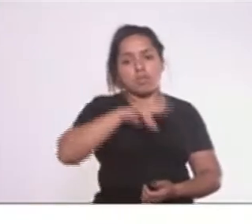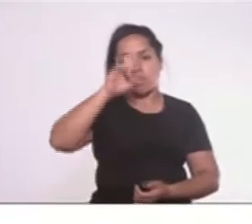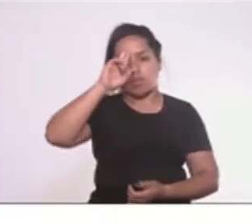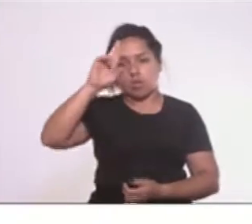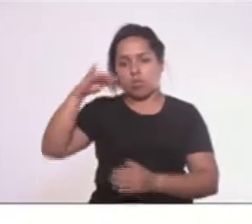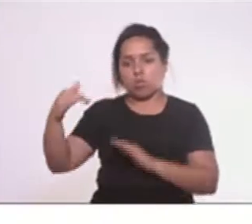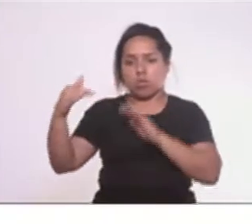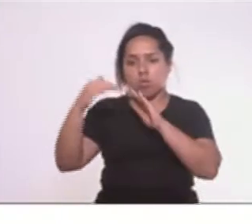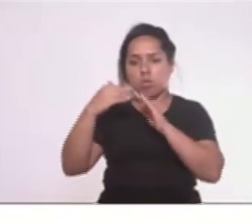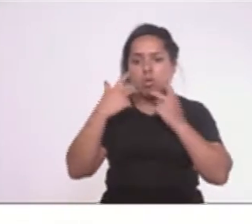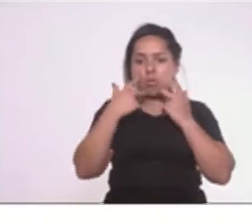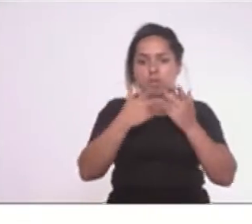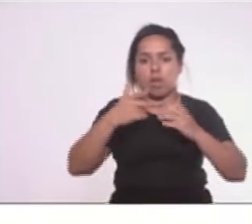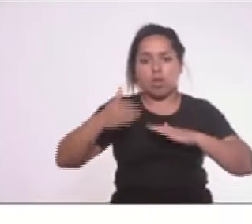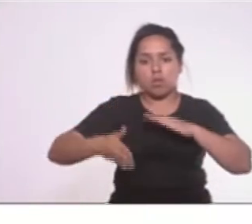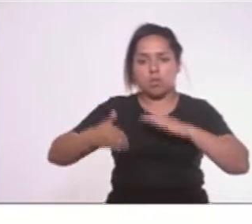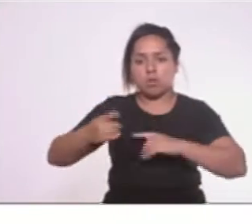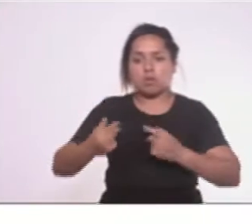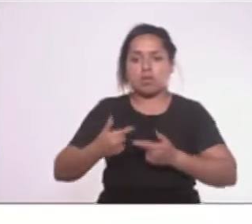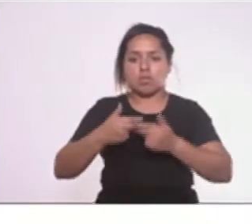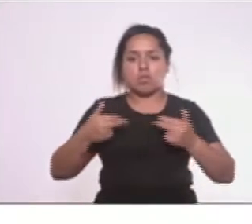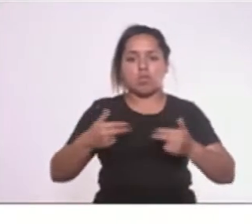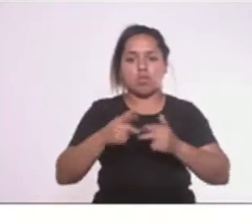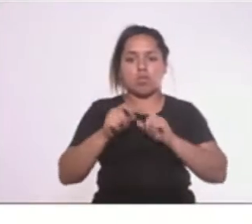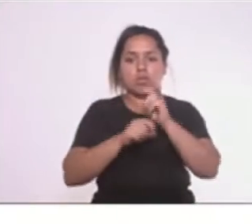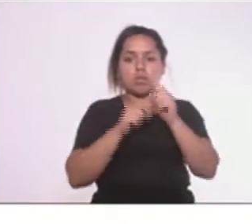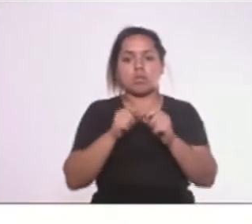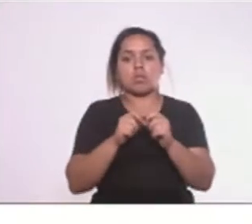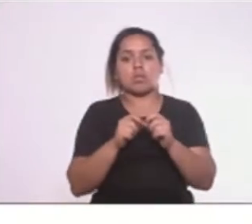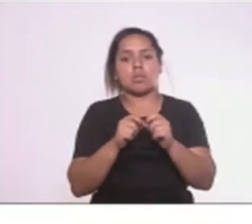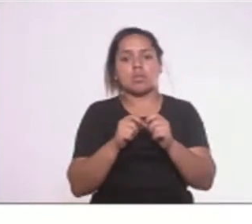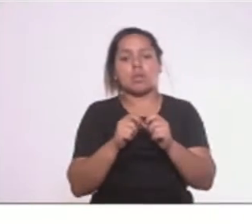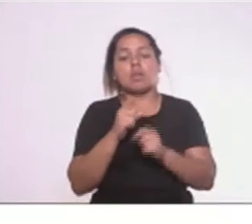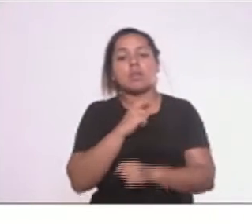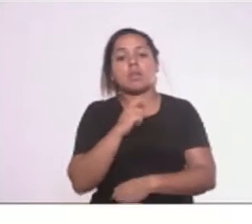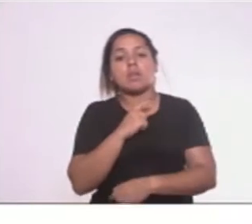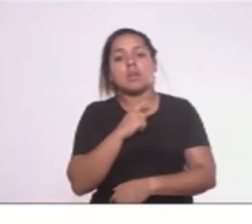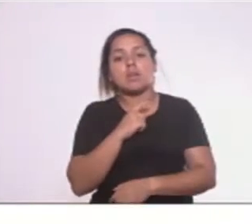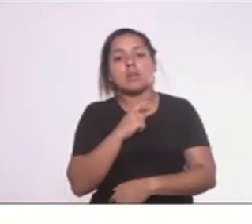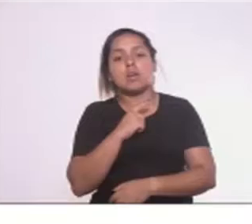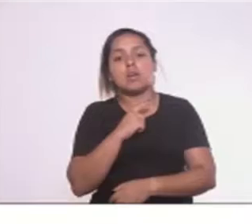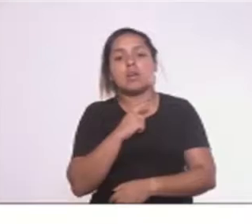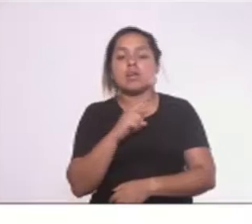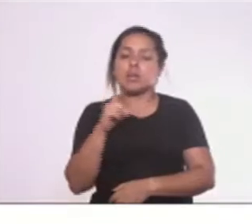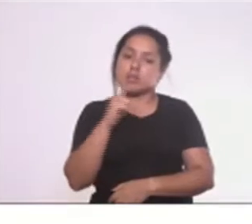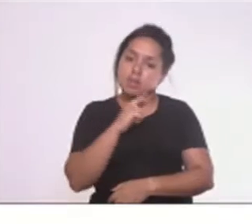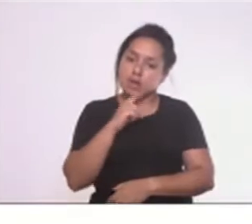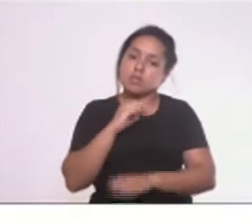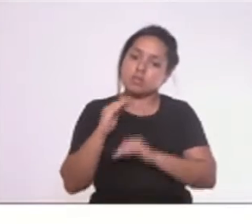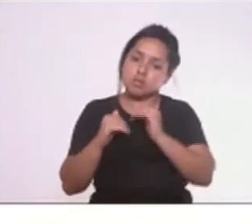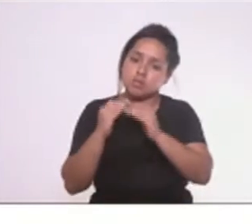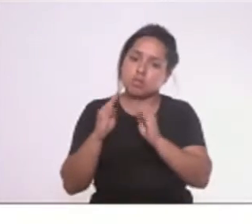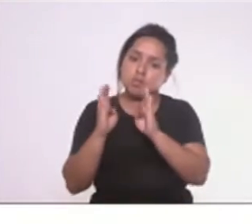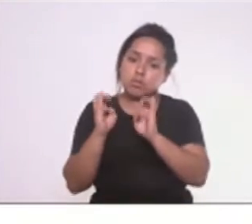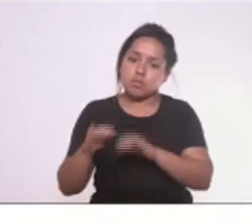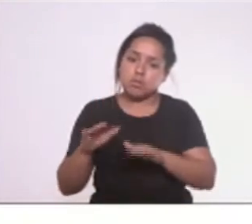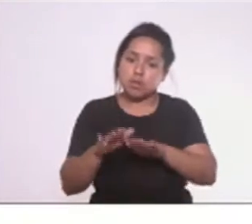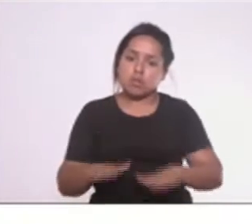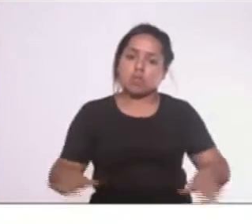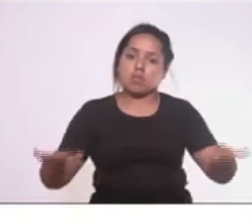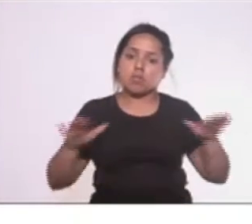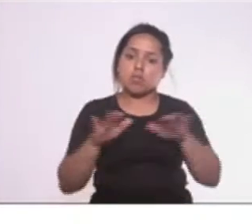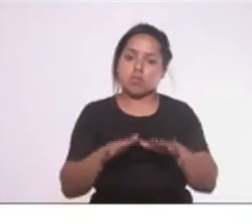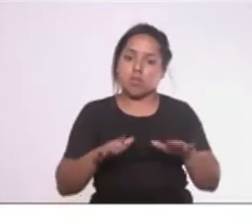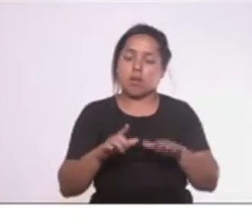na contemporaneidade economistas como Mauro Osório, como Bruno Sobral. Então, e ter o Fórum de Desenvolvimento como esse espaço também